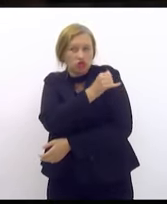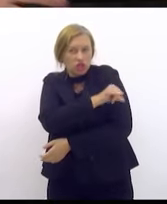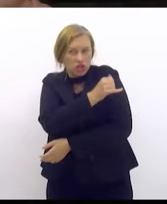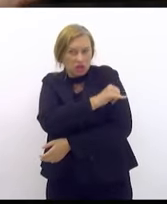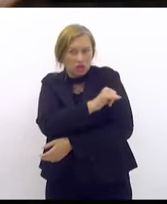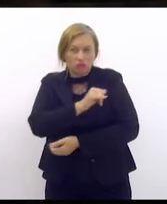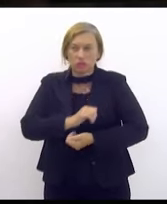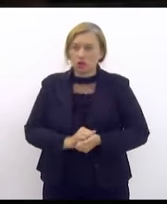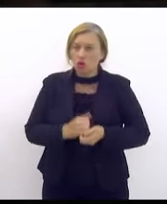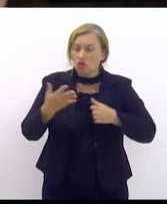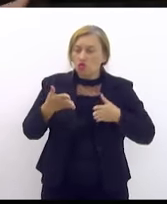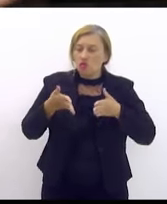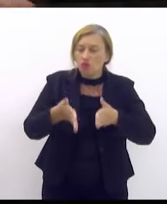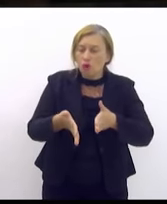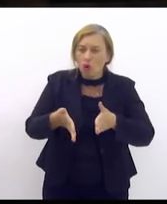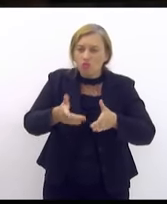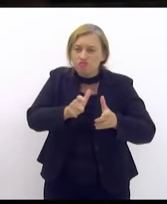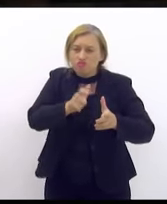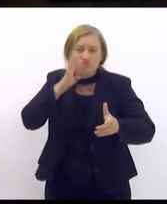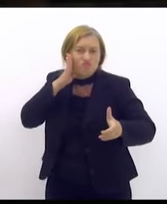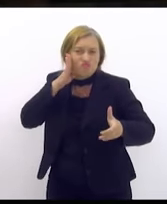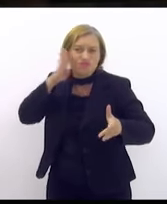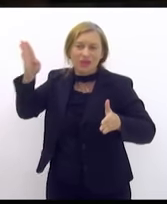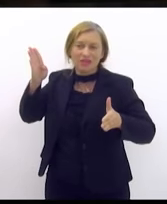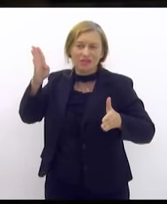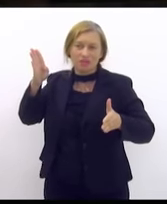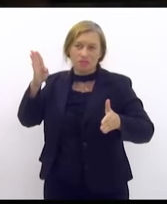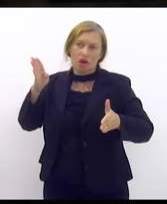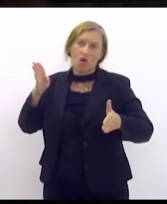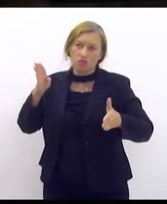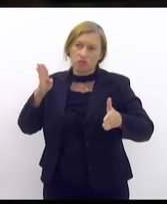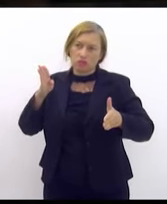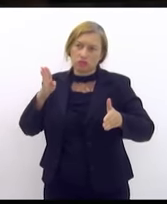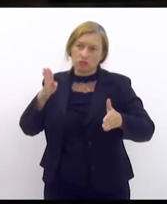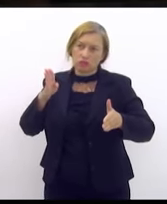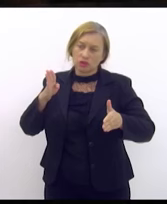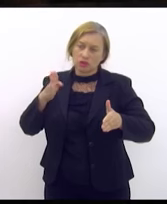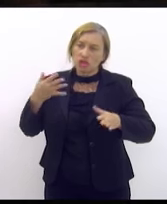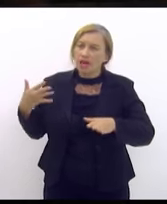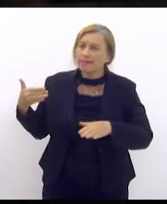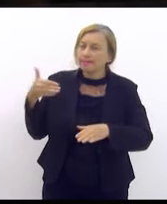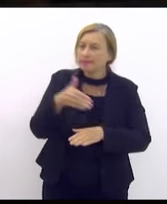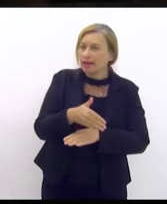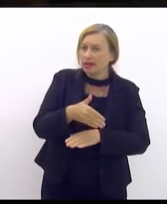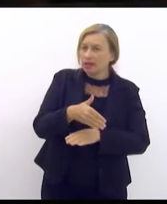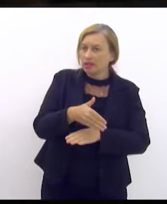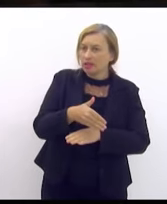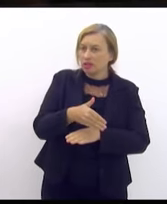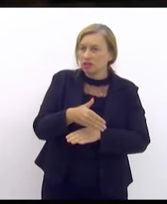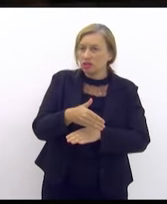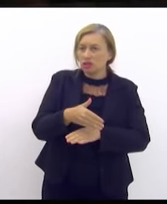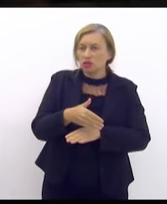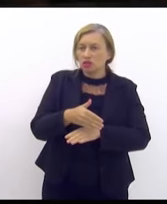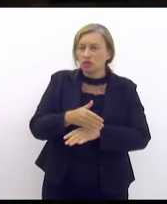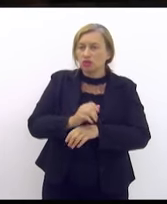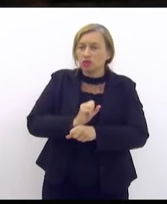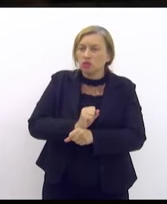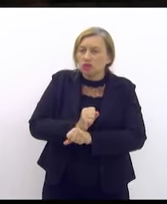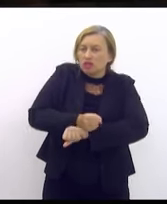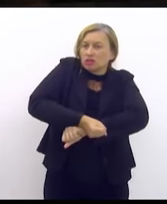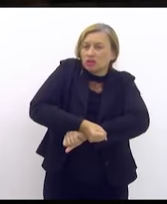sido um dos portos principais de entrada do Negro